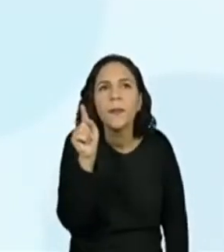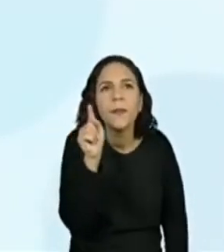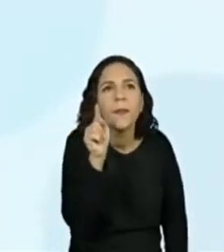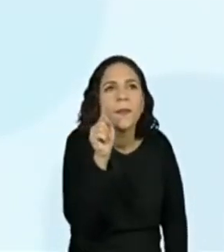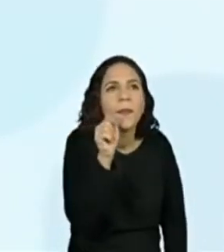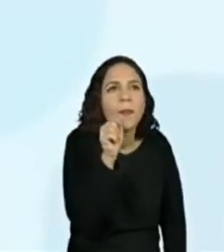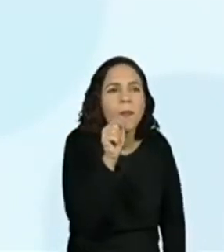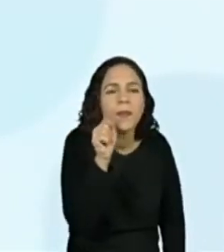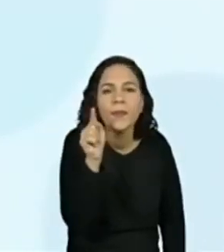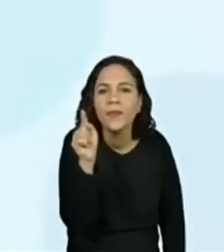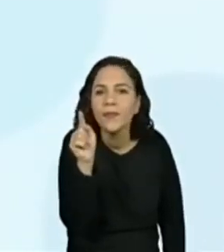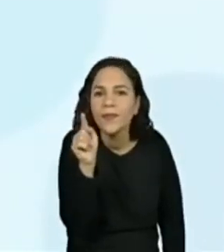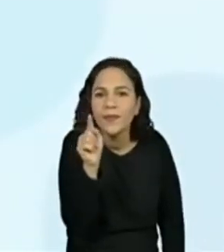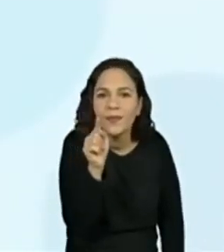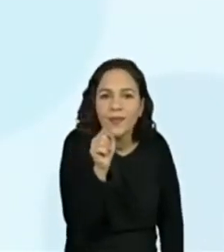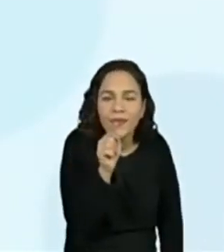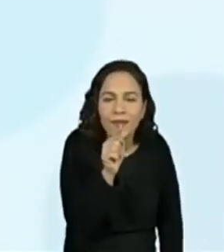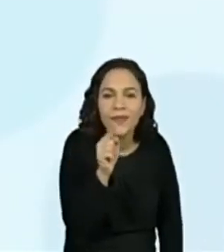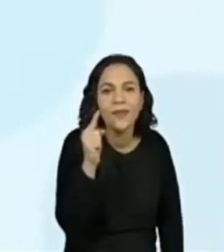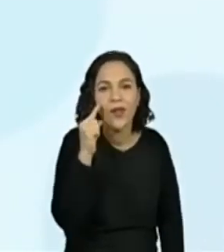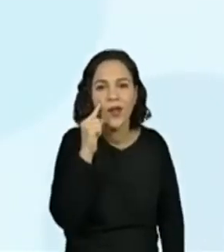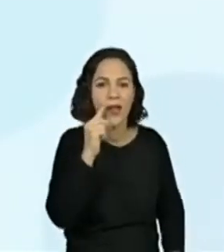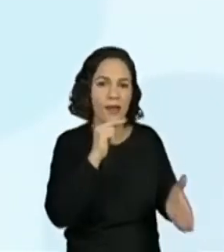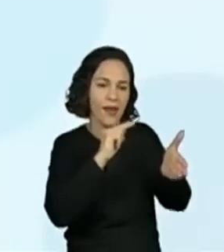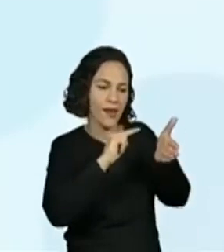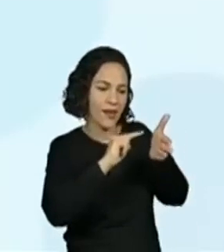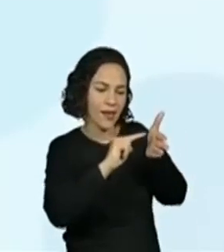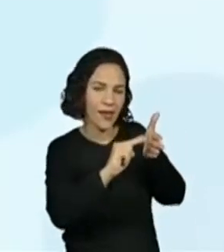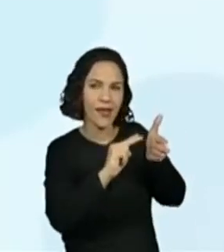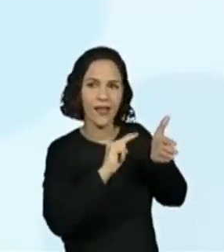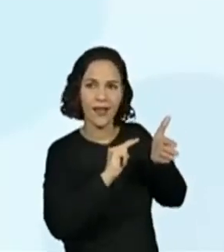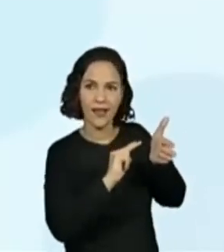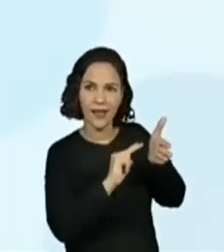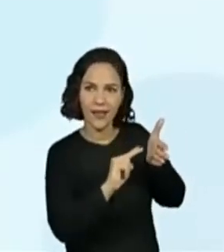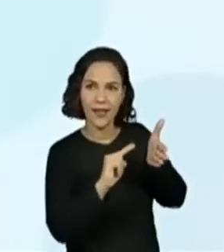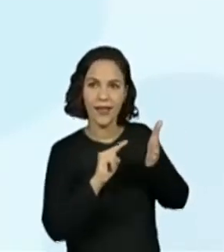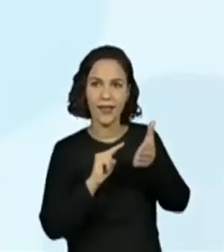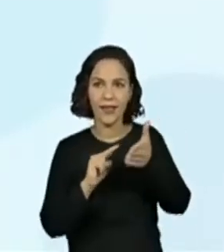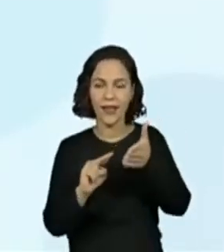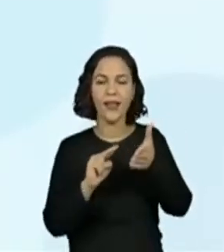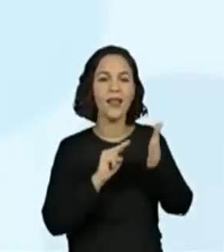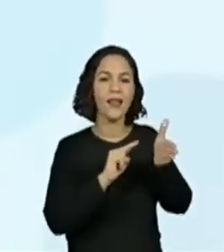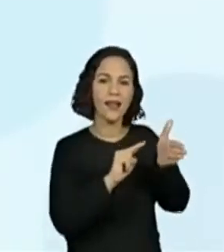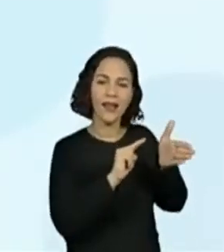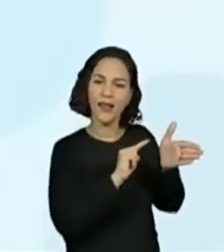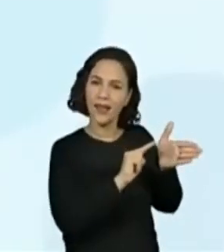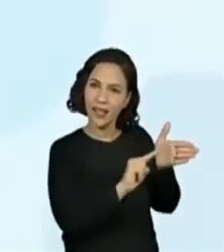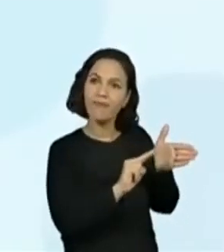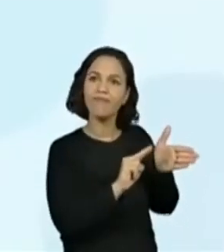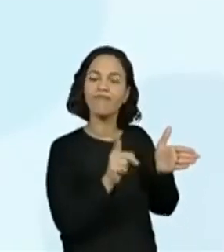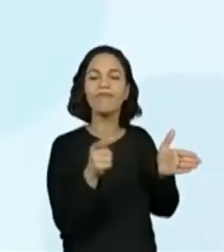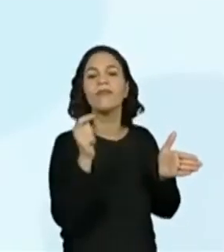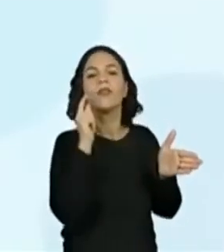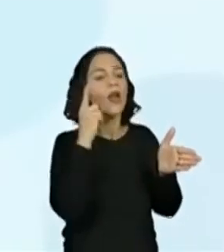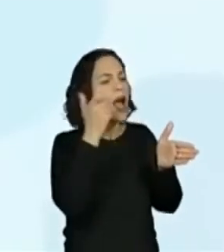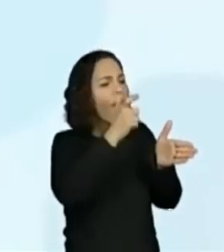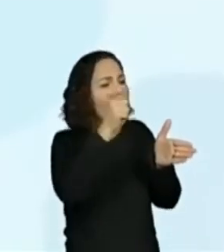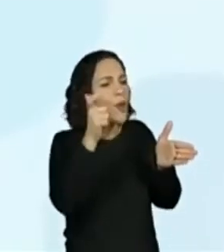aquele ajuste. O que eu leio, vou apontando com o dedo para saber onde está escrito. E eu vou falar